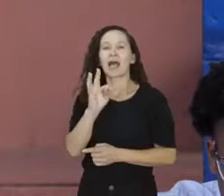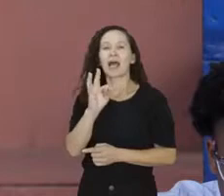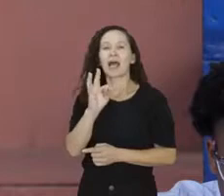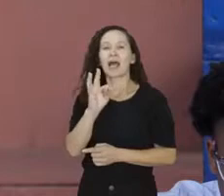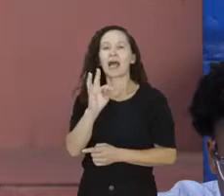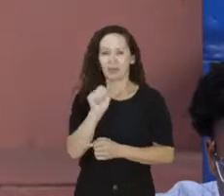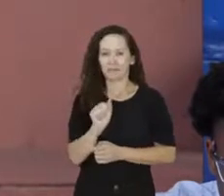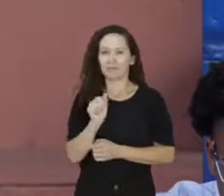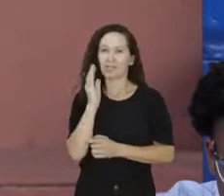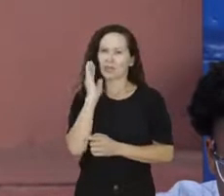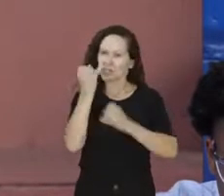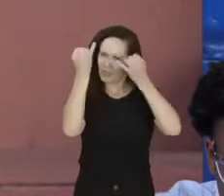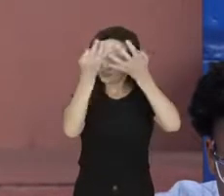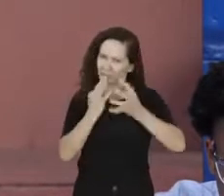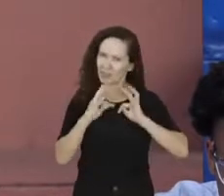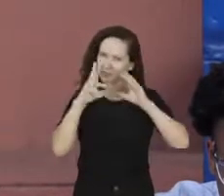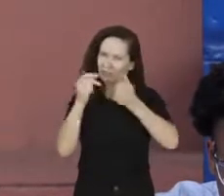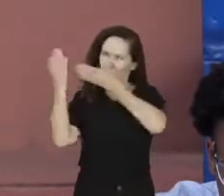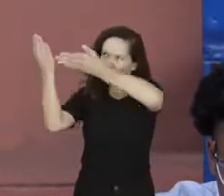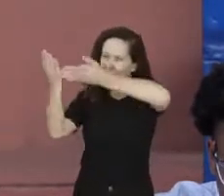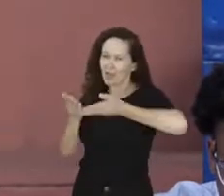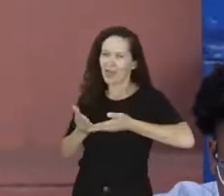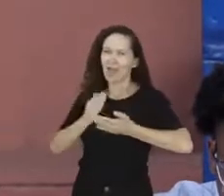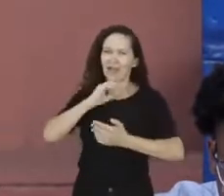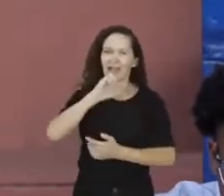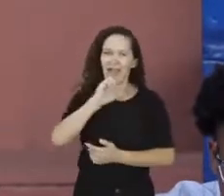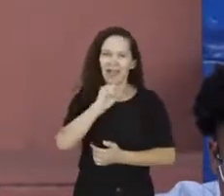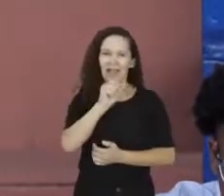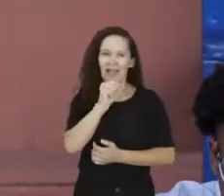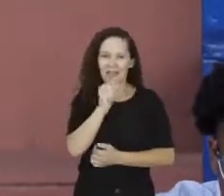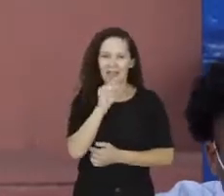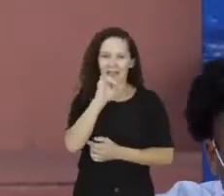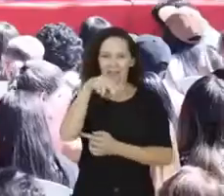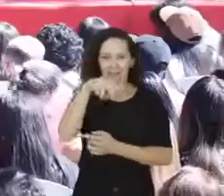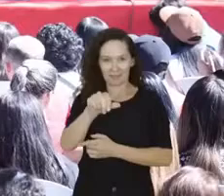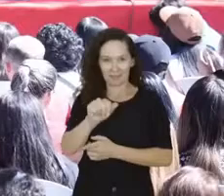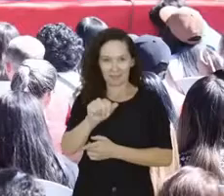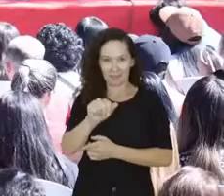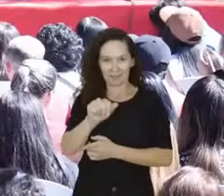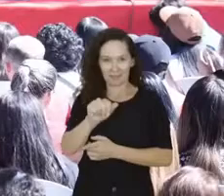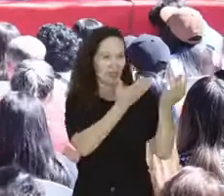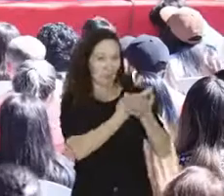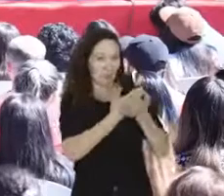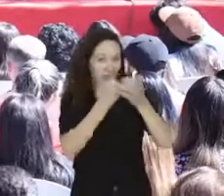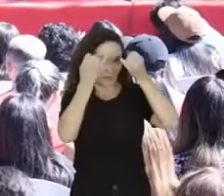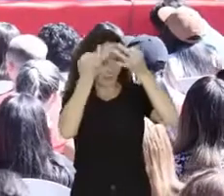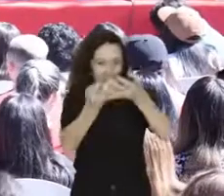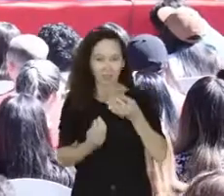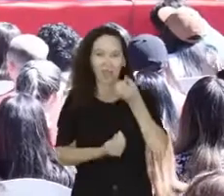Sabrina. Ela é estudante da UFABC, para falar um pouquinho sobre a educação na quebrada.